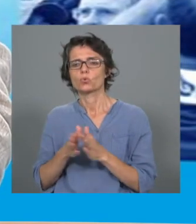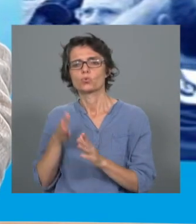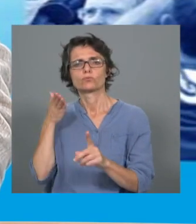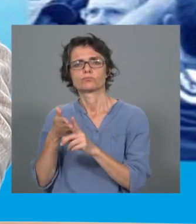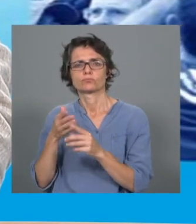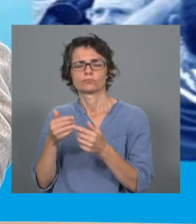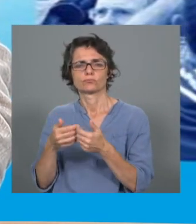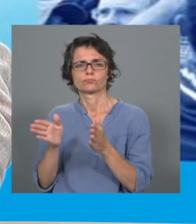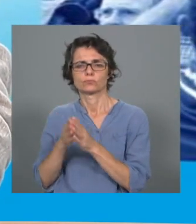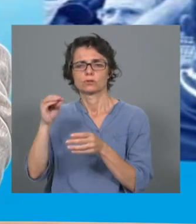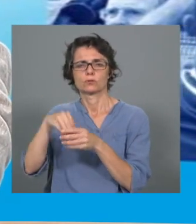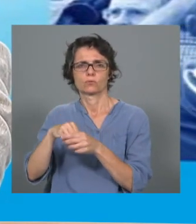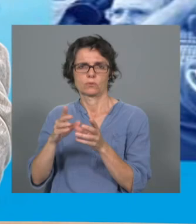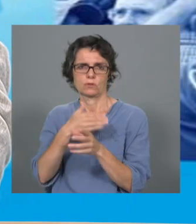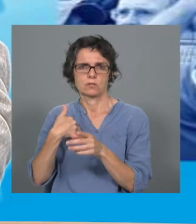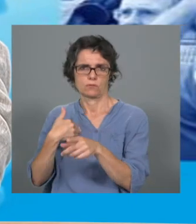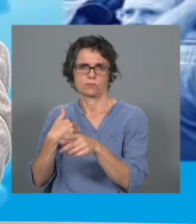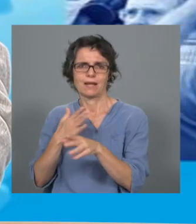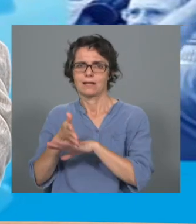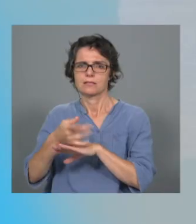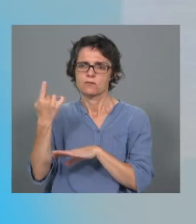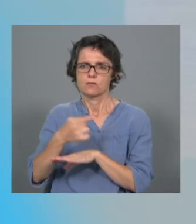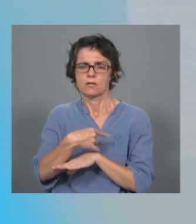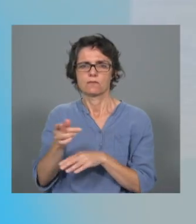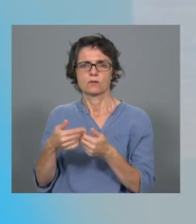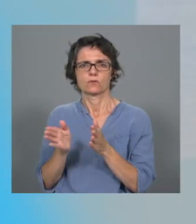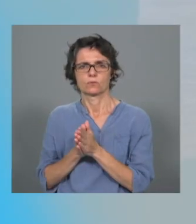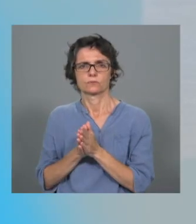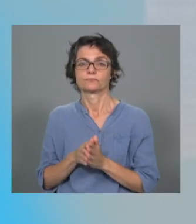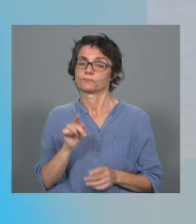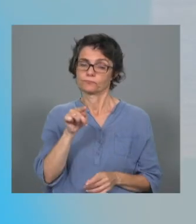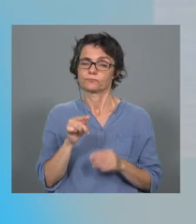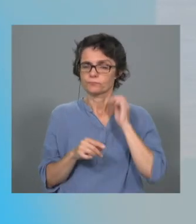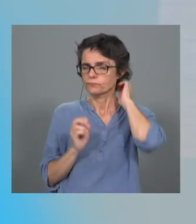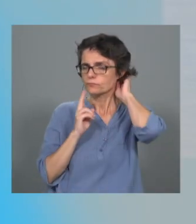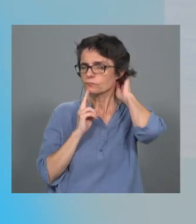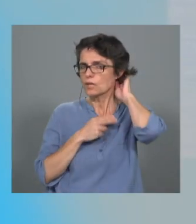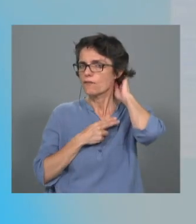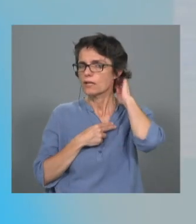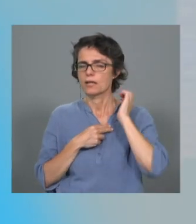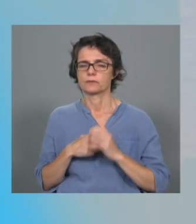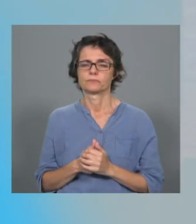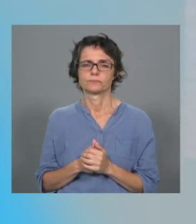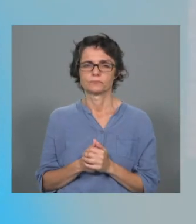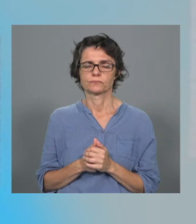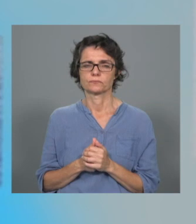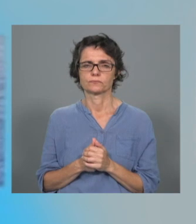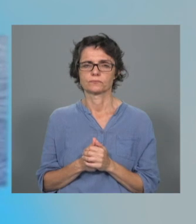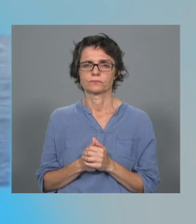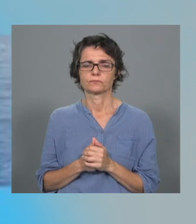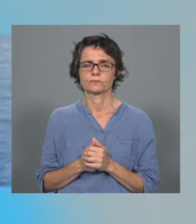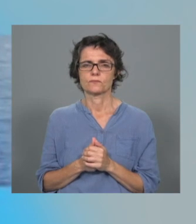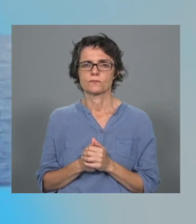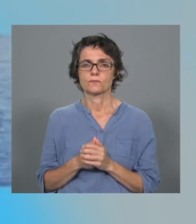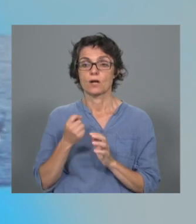privilegiado para falar de saúde. Sem dúvida, e com o mundo inteiro voltado para ver como é que estaria o Papa. Sem dúvida, sem dúvida. Há pouco já o foste referindo,